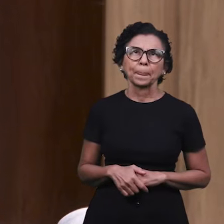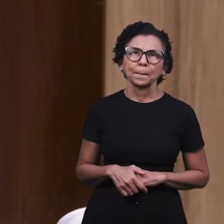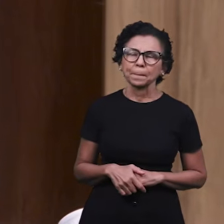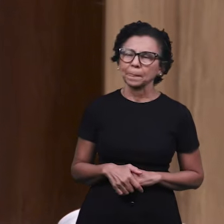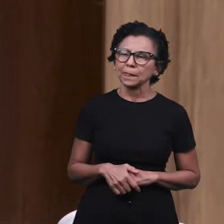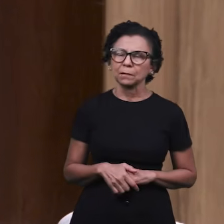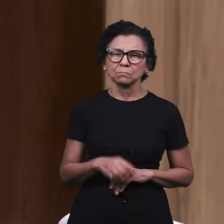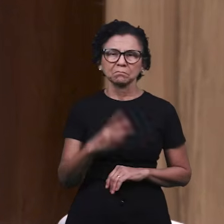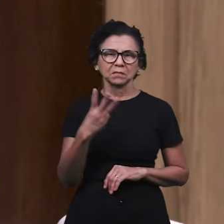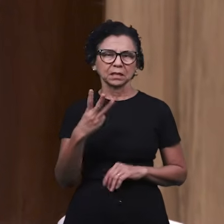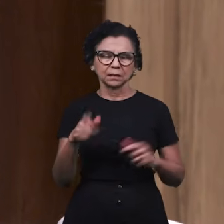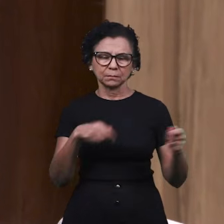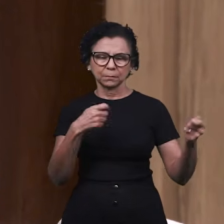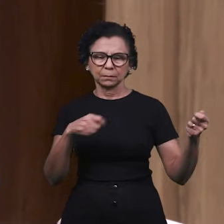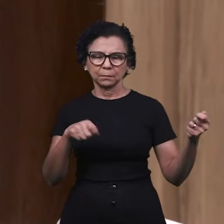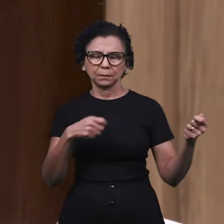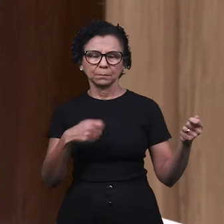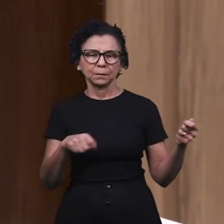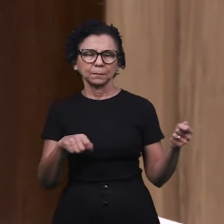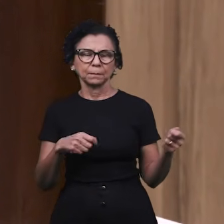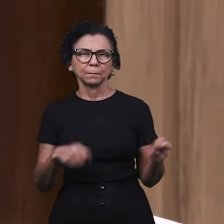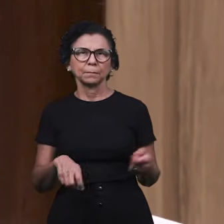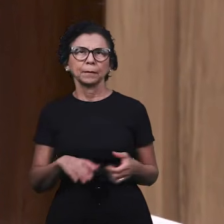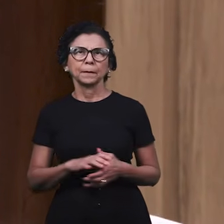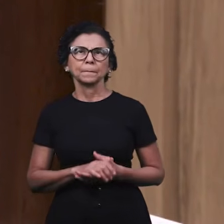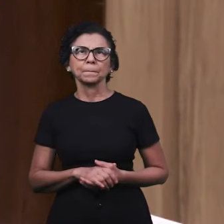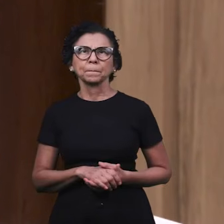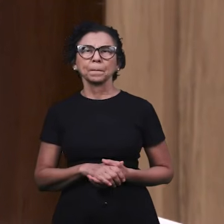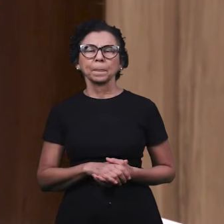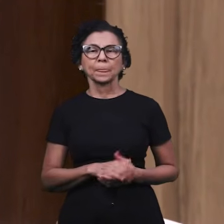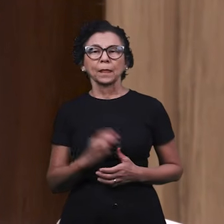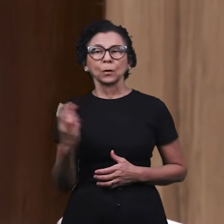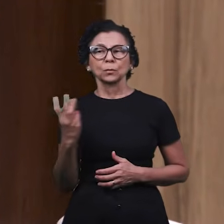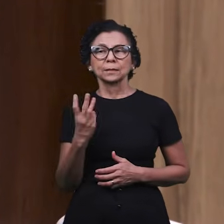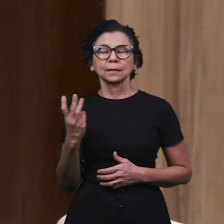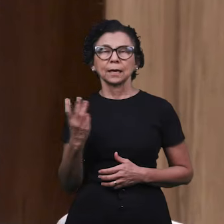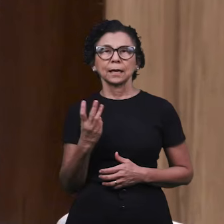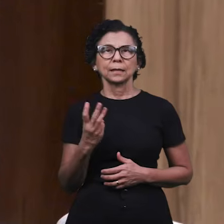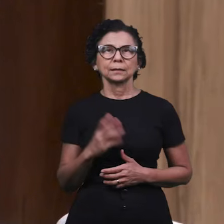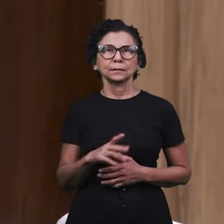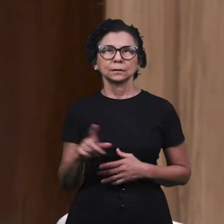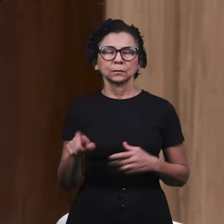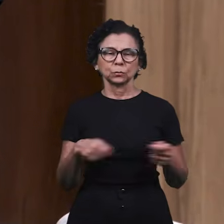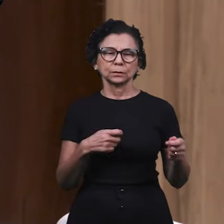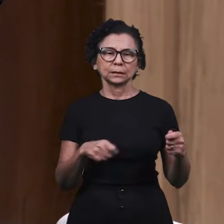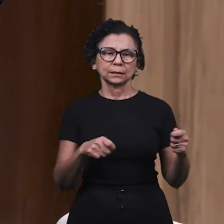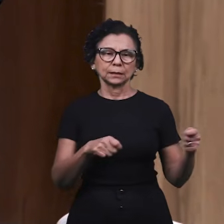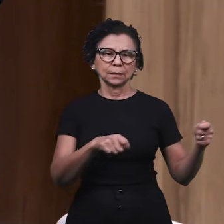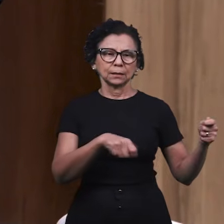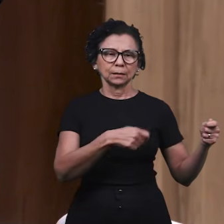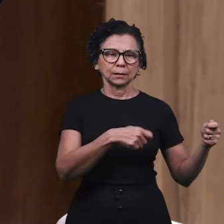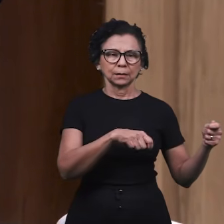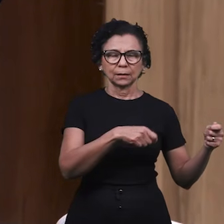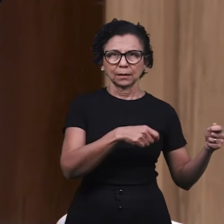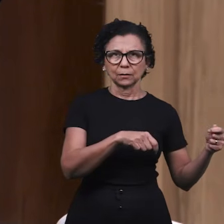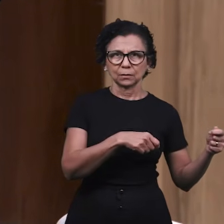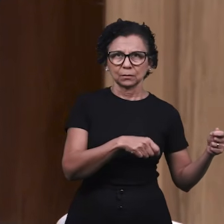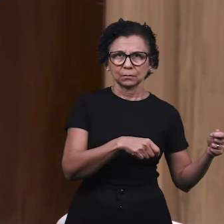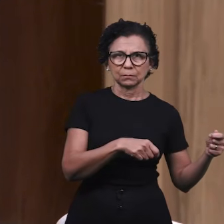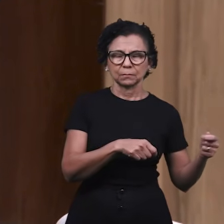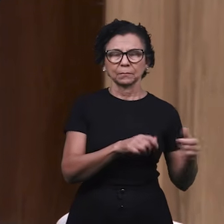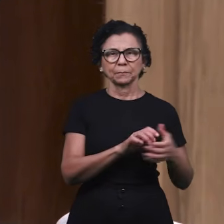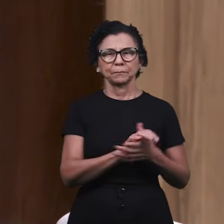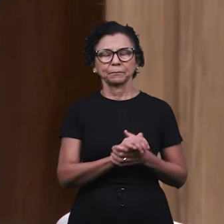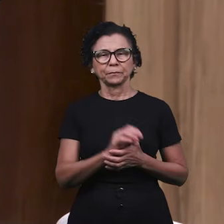3 violões, 3 instrumentistas. Os 3 conseguiam tocar. Um tocava o